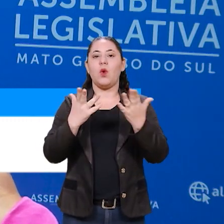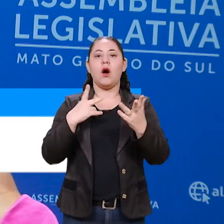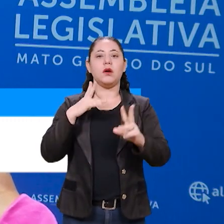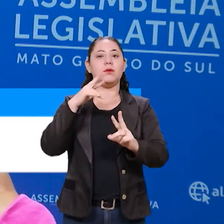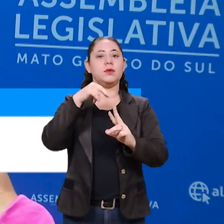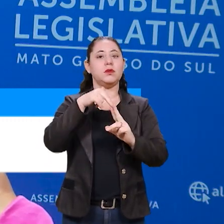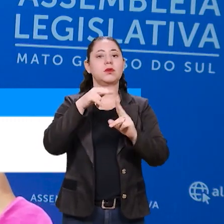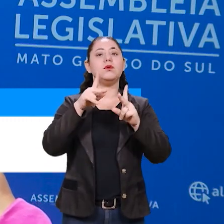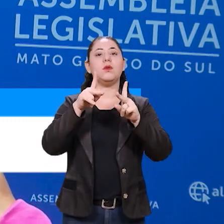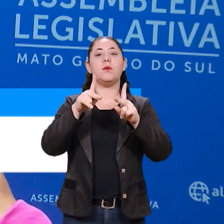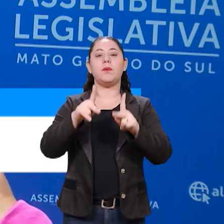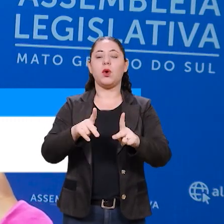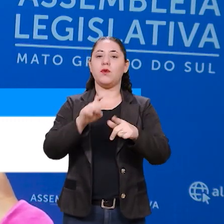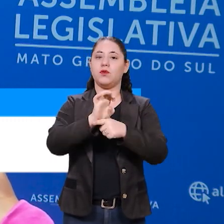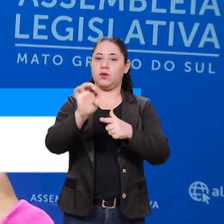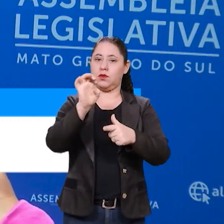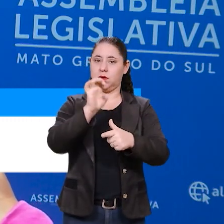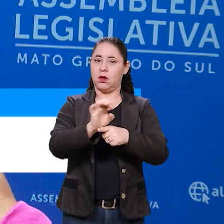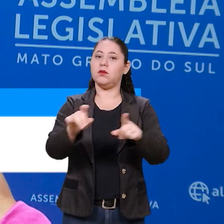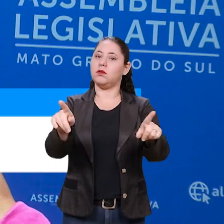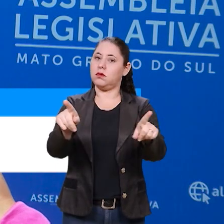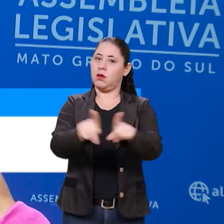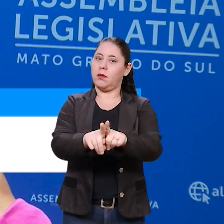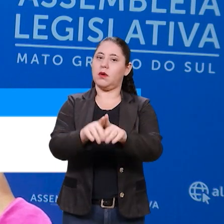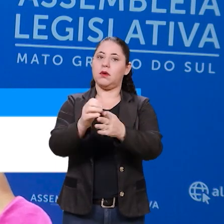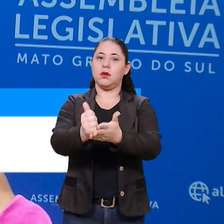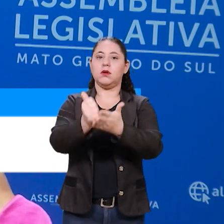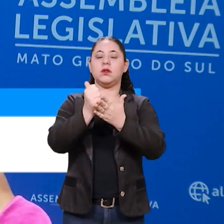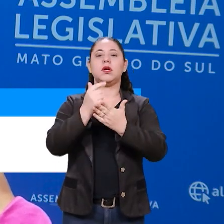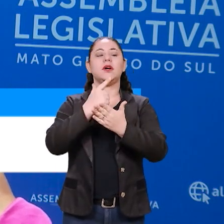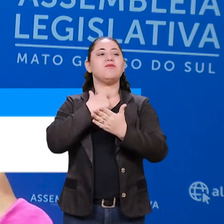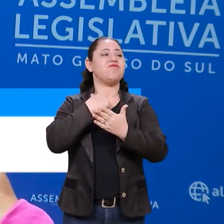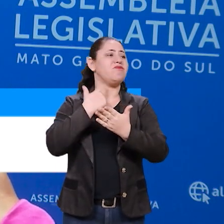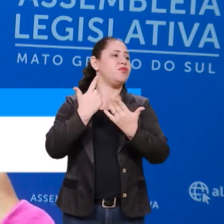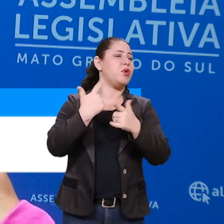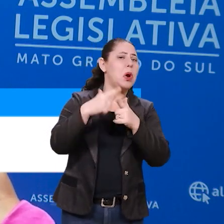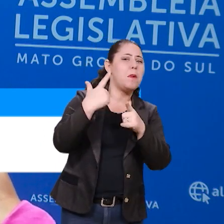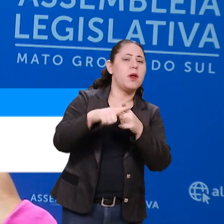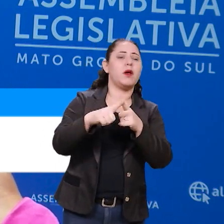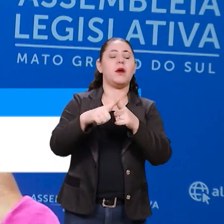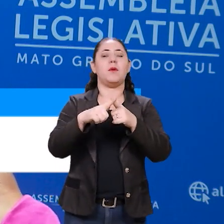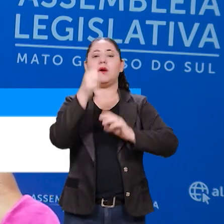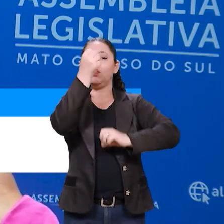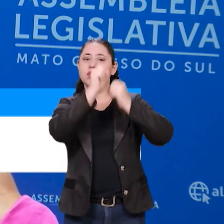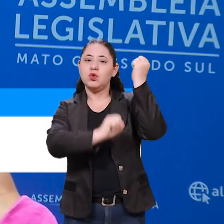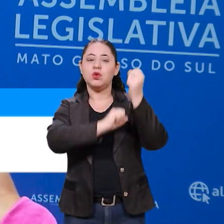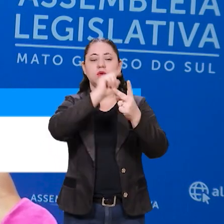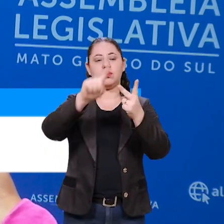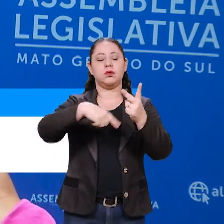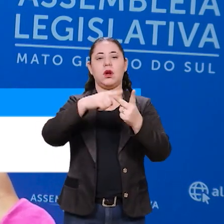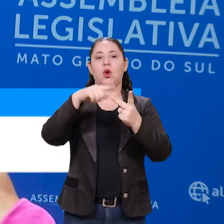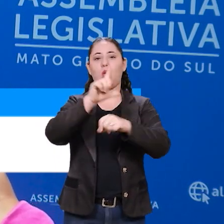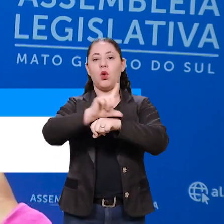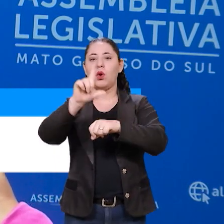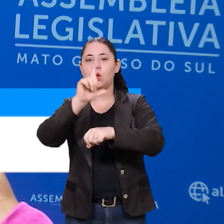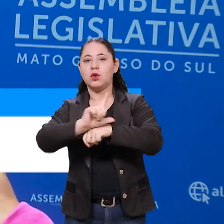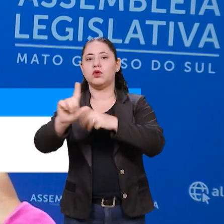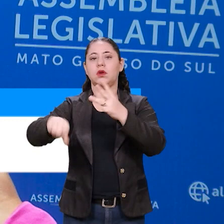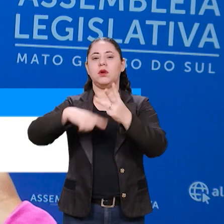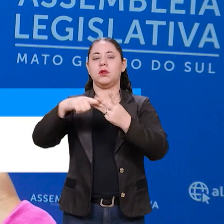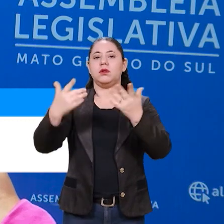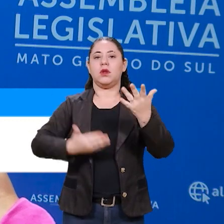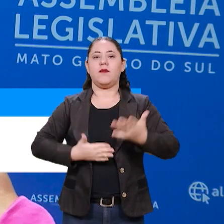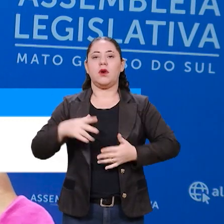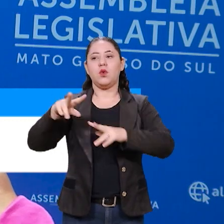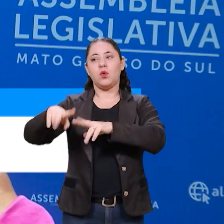que são representantes do Estado, né, que trazem as angústias do setor da indústria, do setor do comércio,